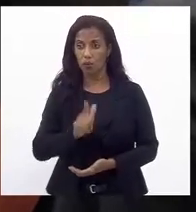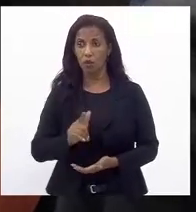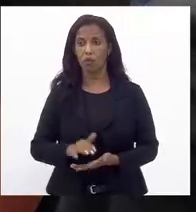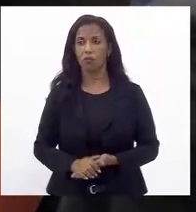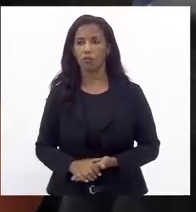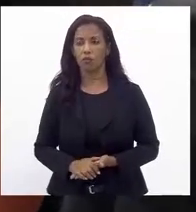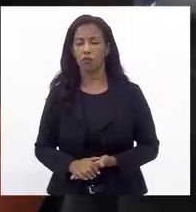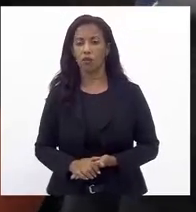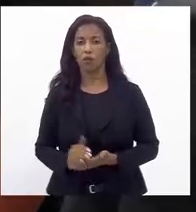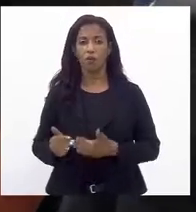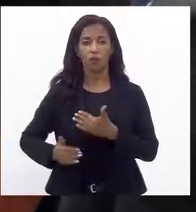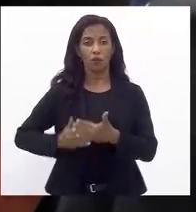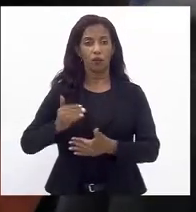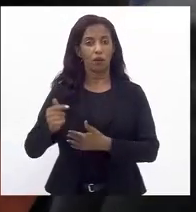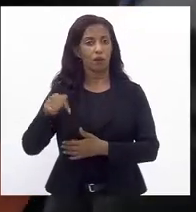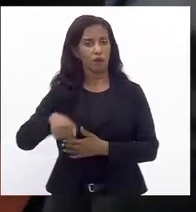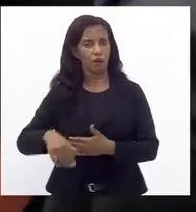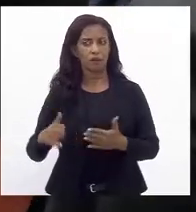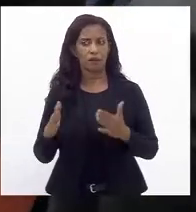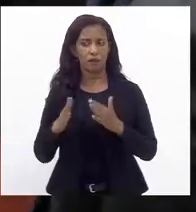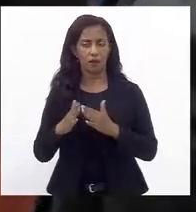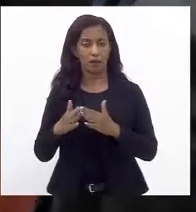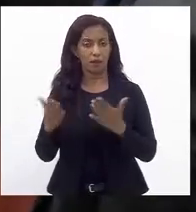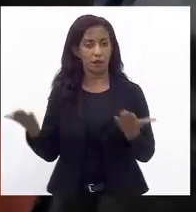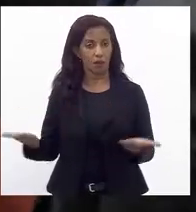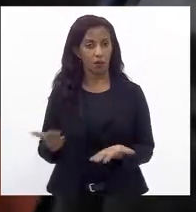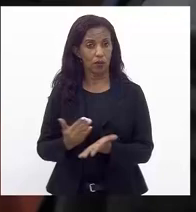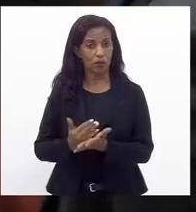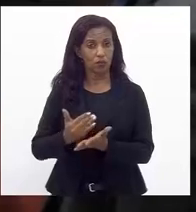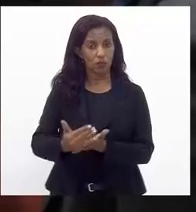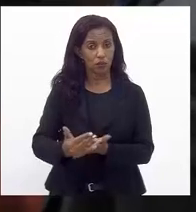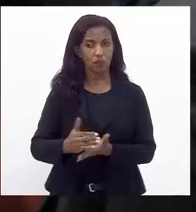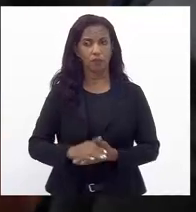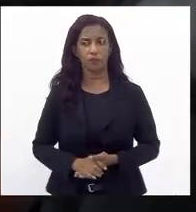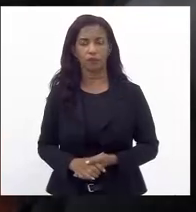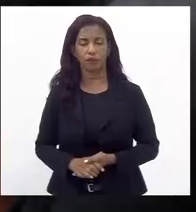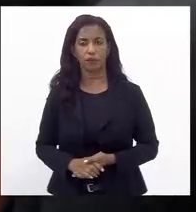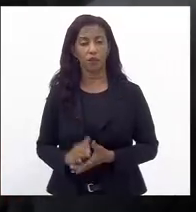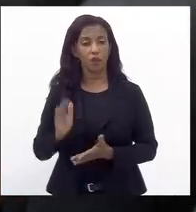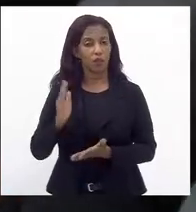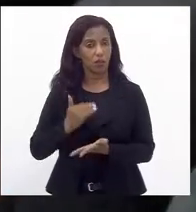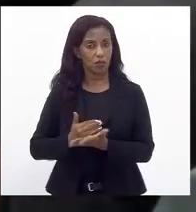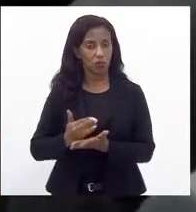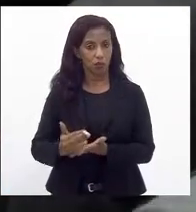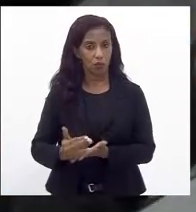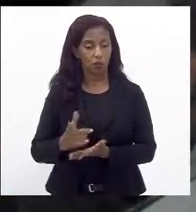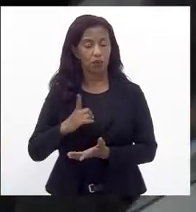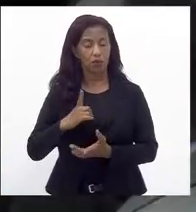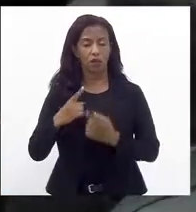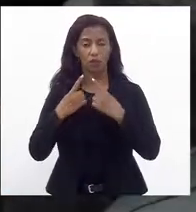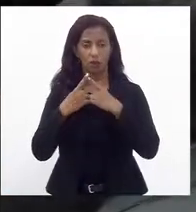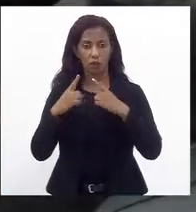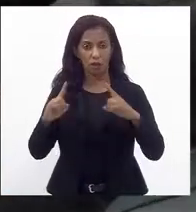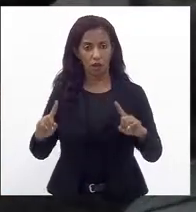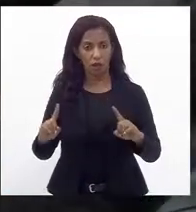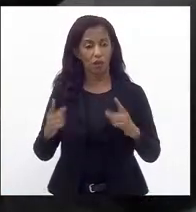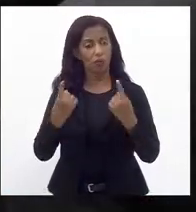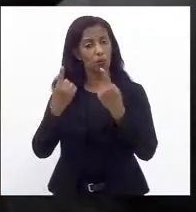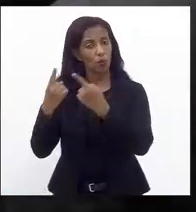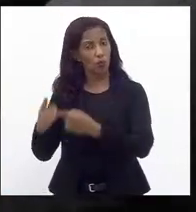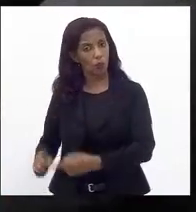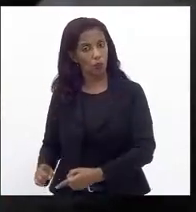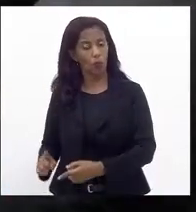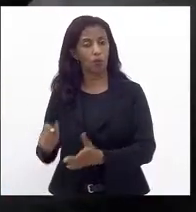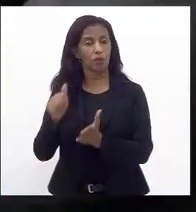produzir por um avanço nesta casa agora desde o início desde o início tem um declarado eo manifestado